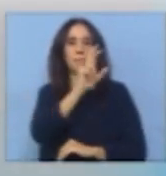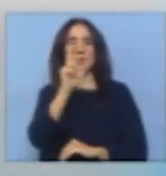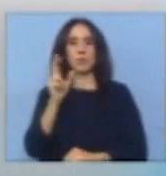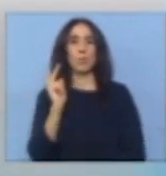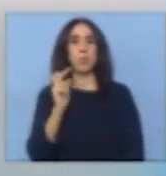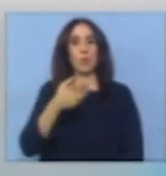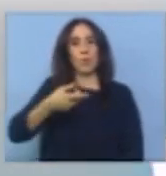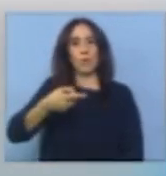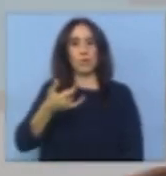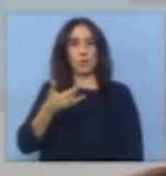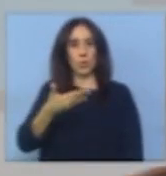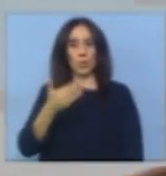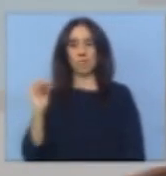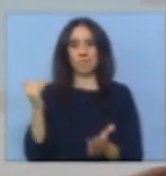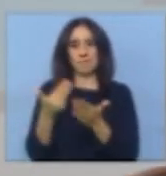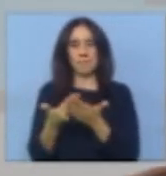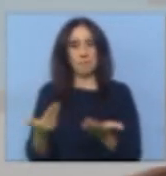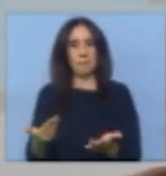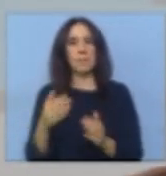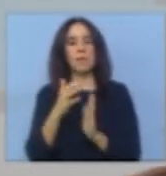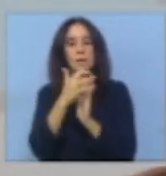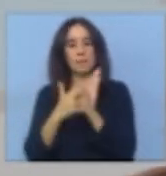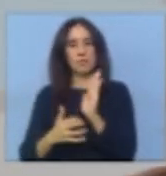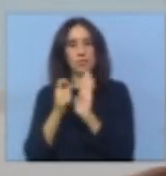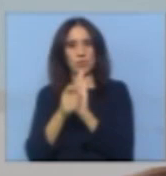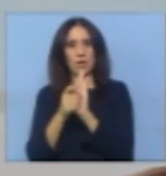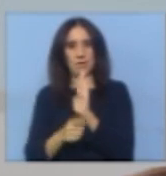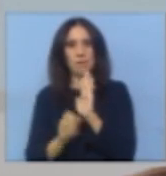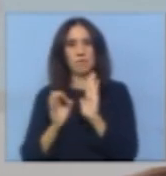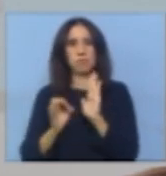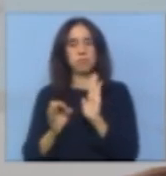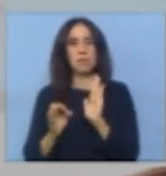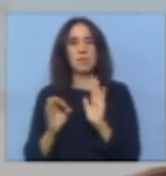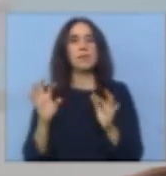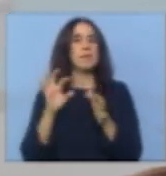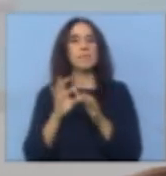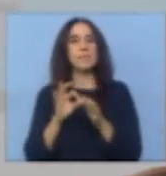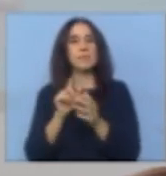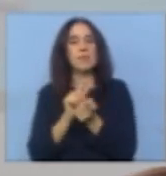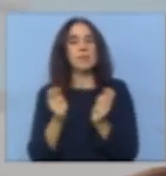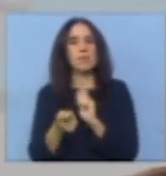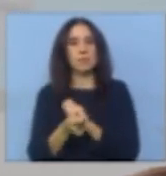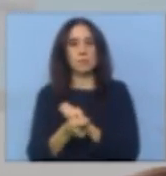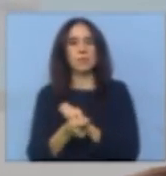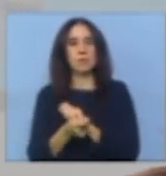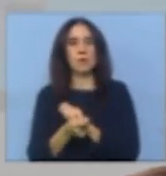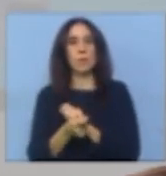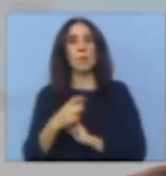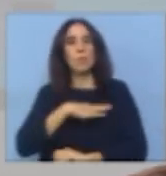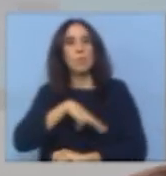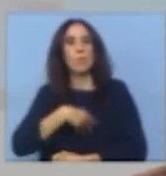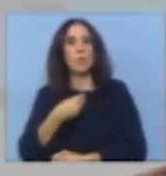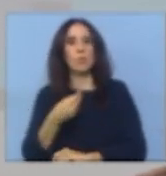anos, escreve uma mensagem e no fundo este aspecto da transformação do